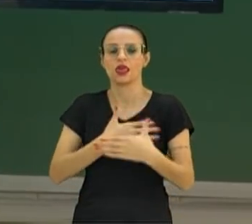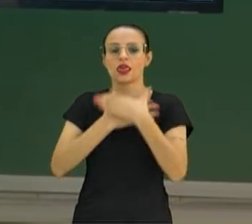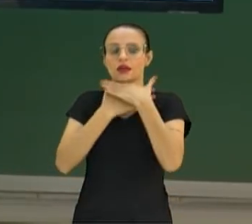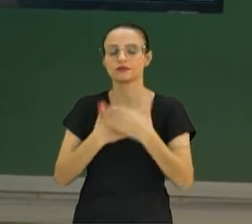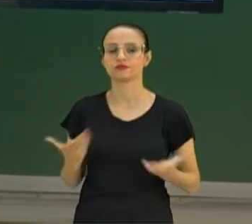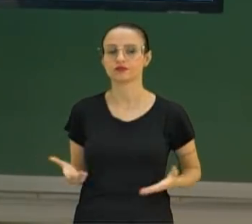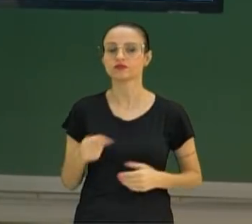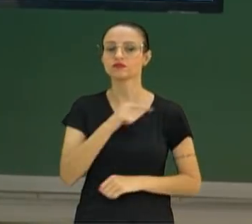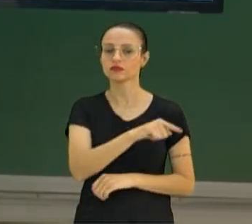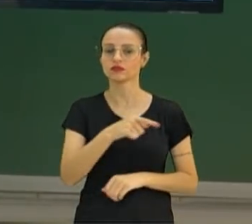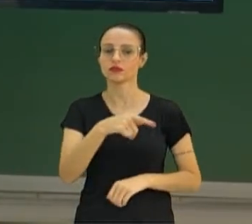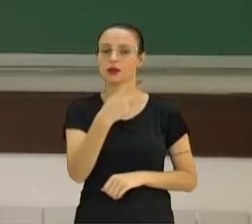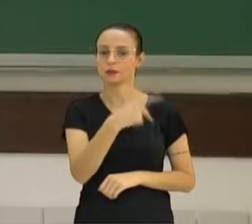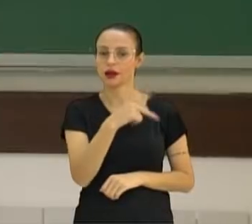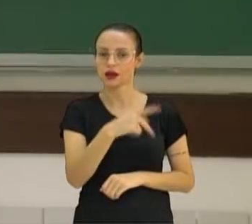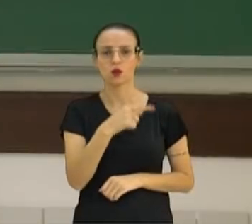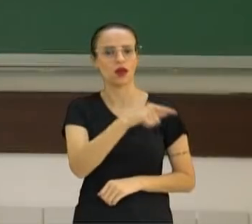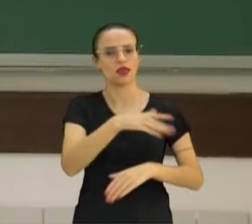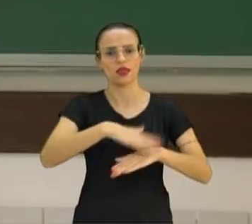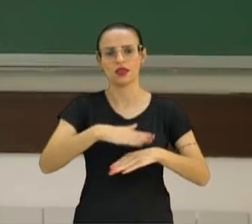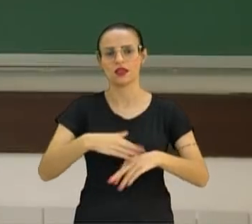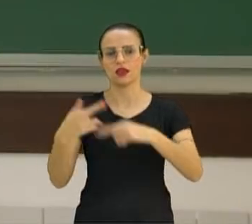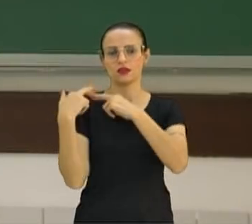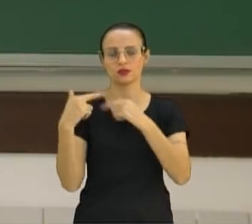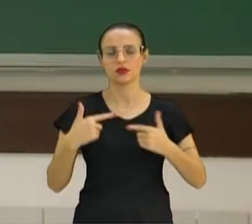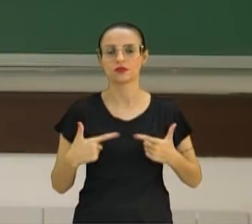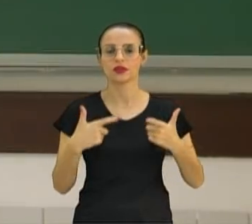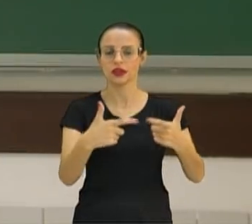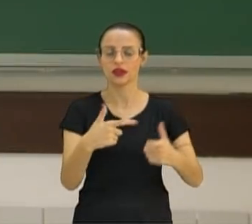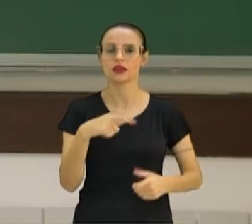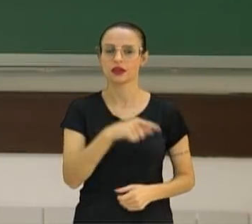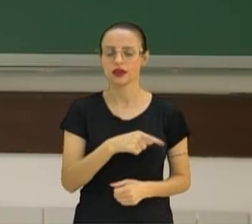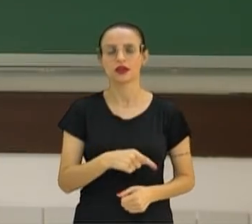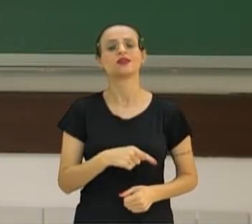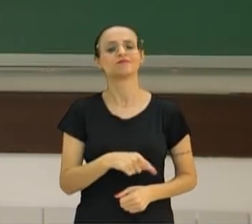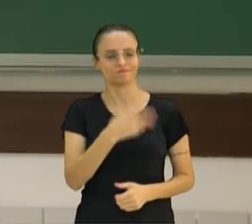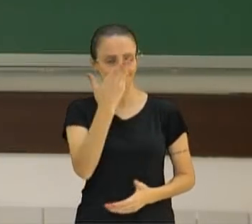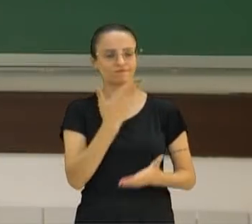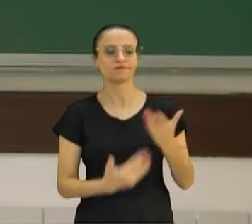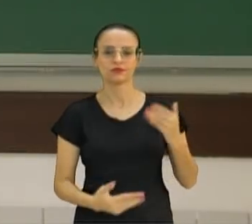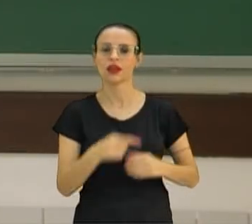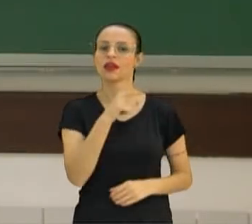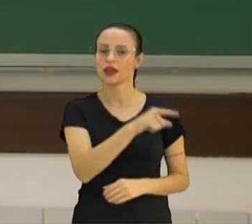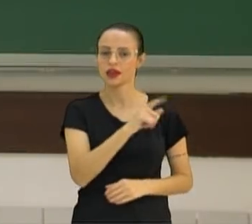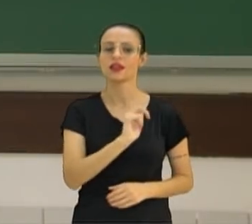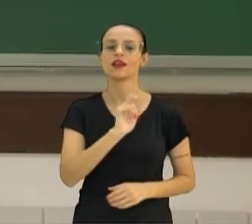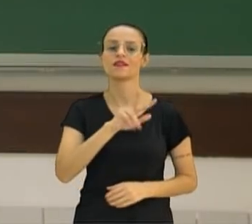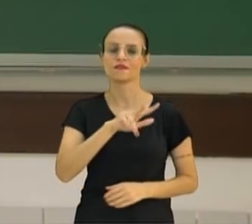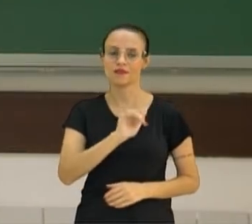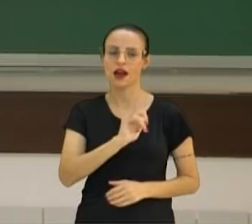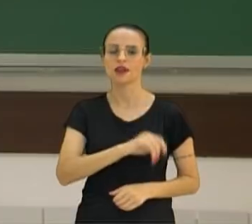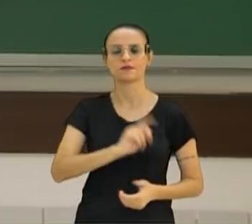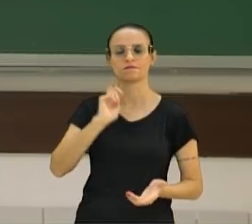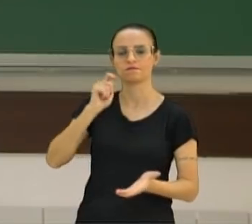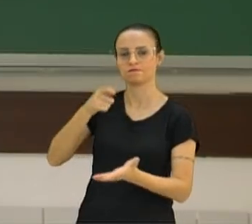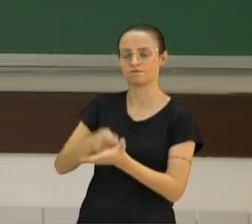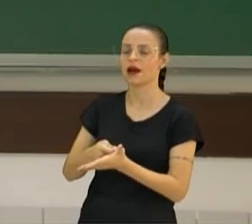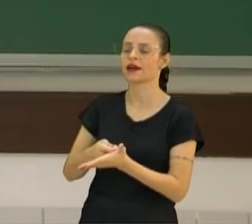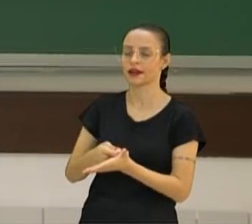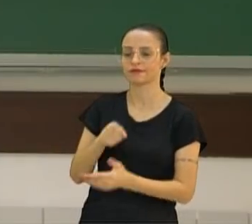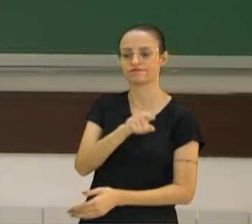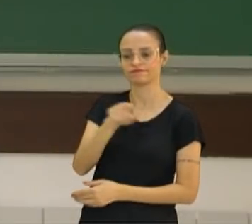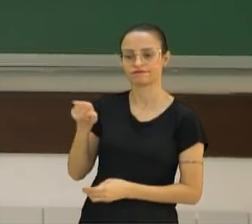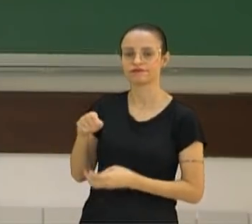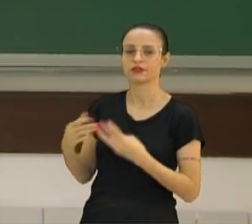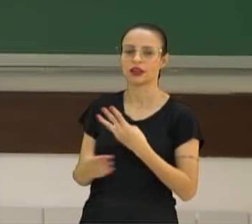ser responsabilizado pela guerra e mesmo, né, derrotado, ele vai ter que indenizar os países que compunham a